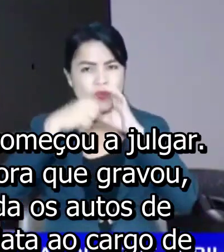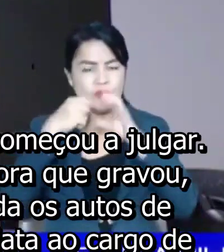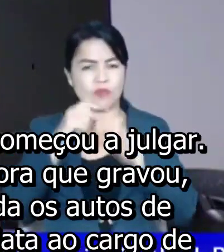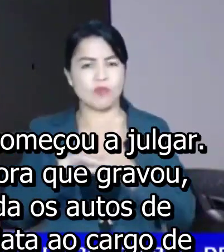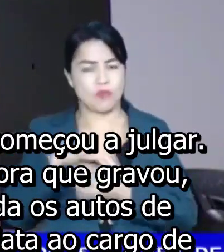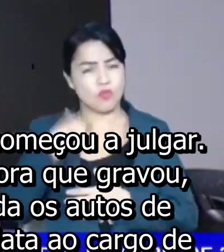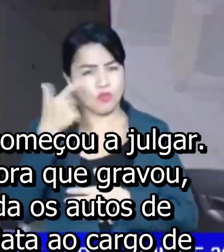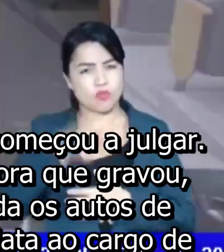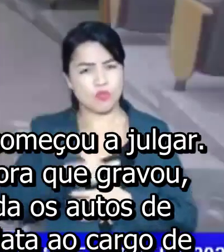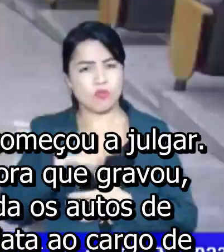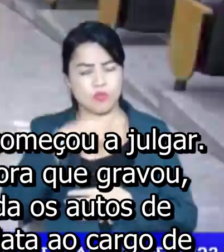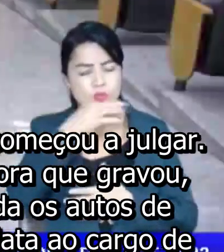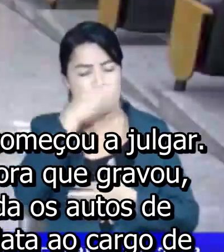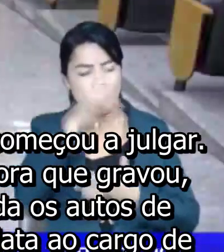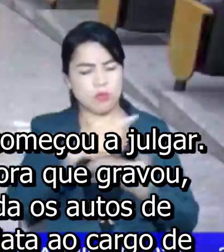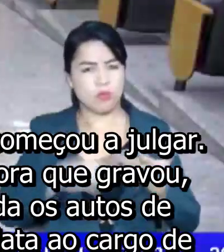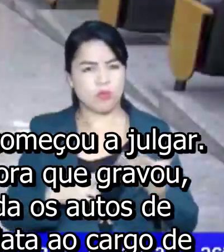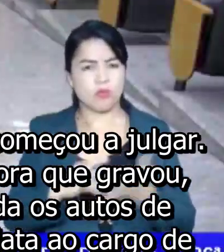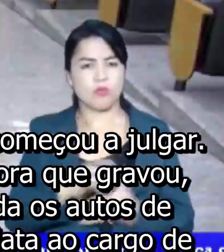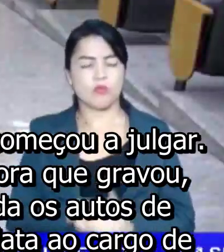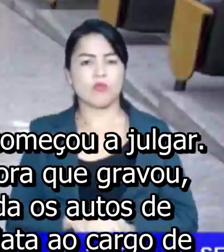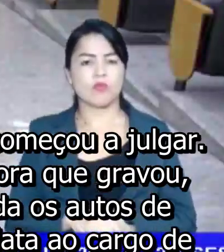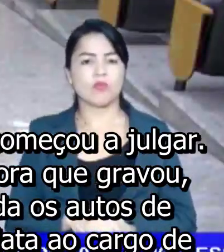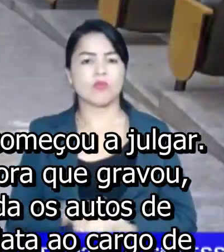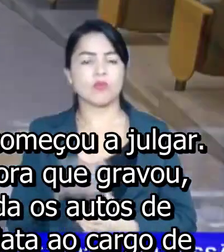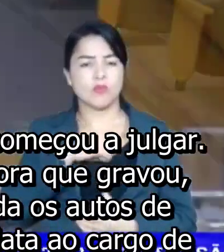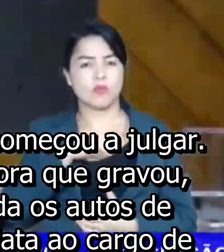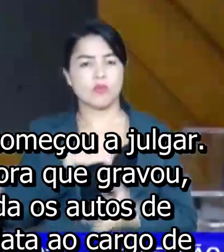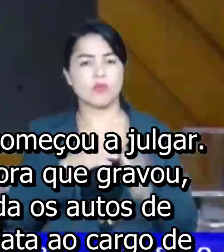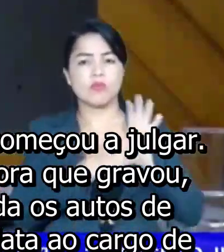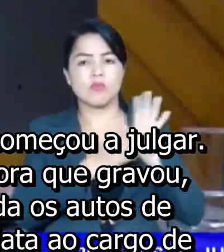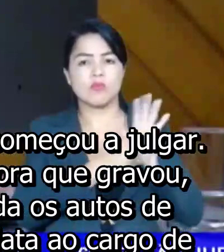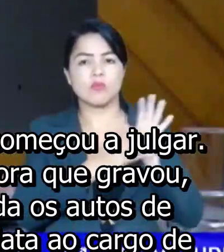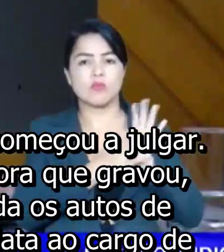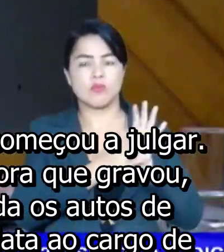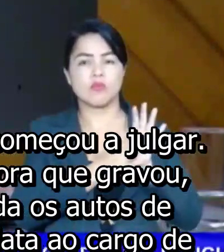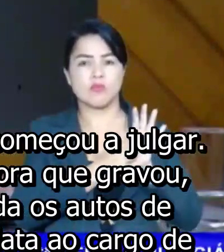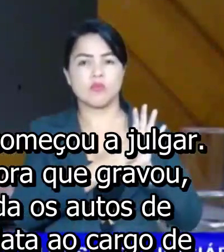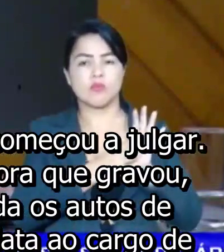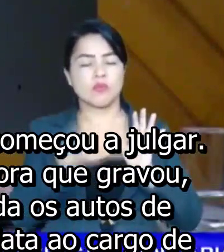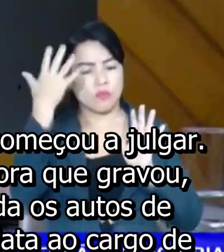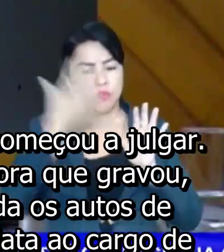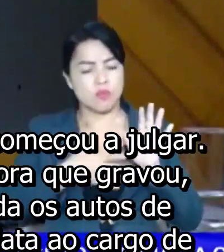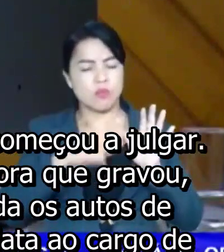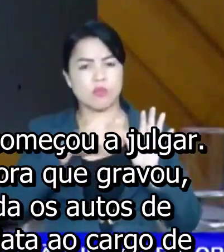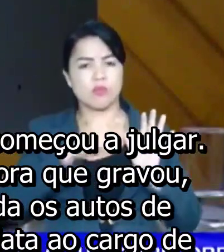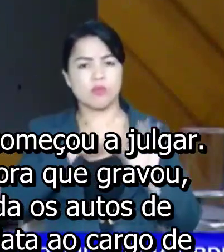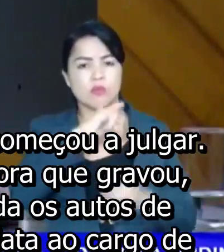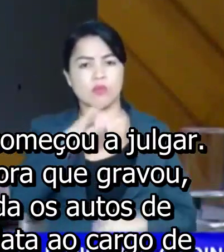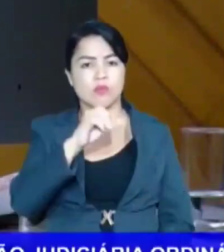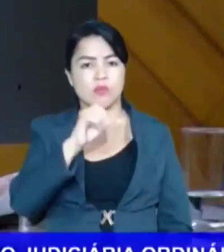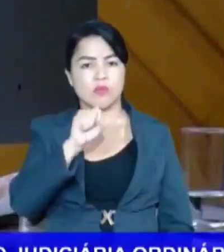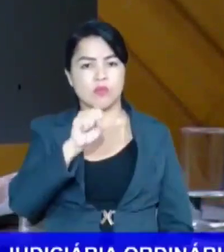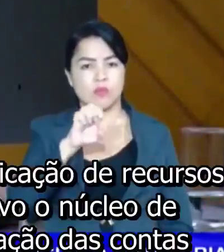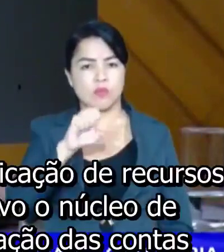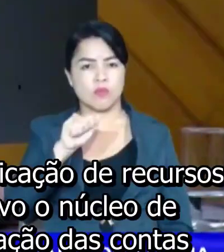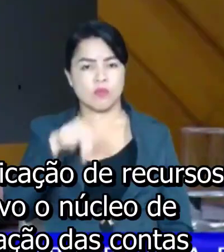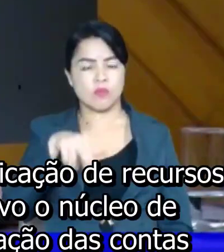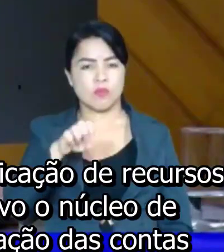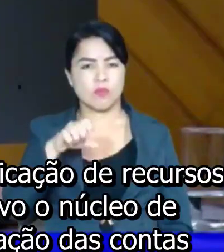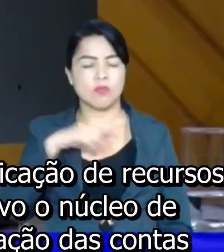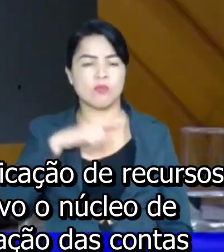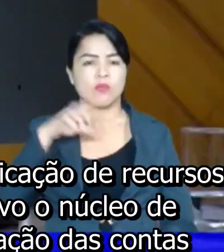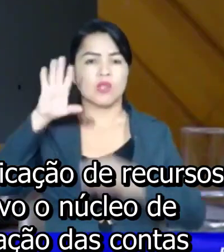Agora que vou repetir o relatório. Então, vamos lá. Cuida os autos de prestação de contas de Josiane Araújo Imagem Nascimento, direcionada à doutora Paola, que